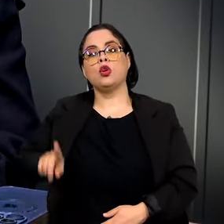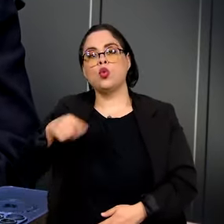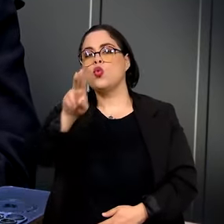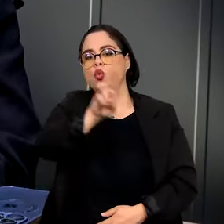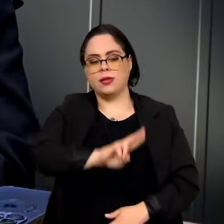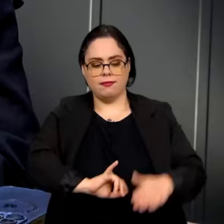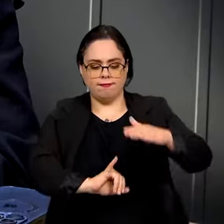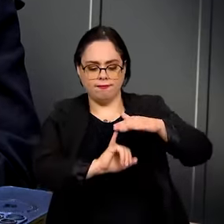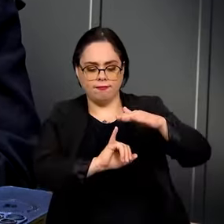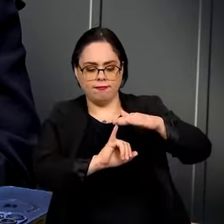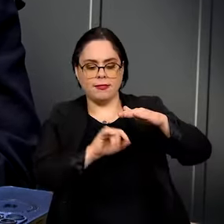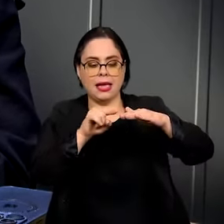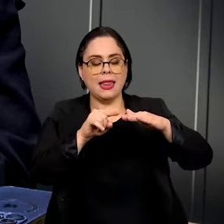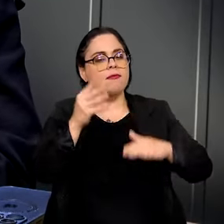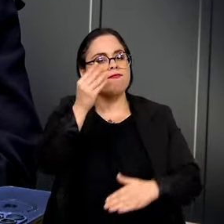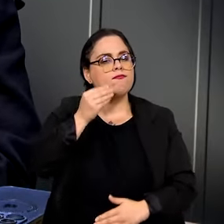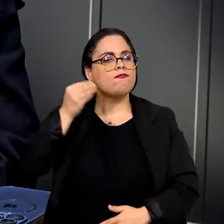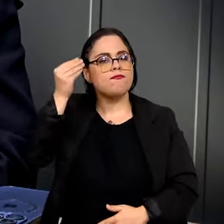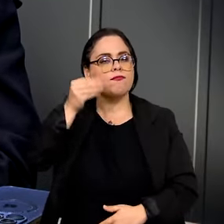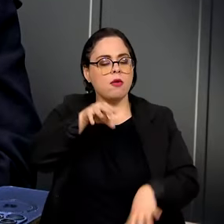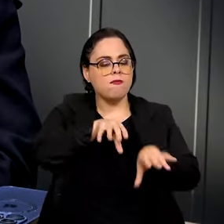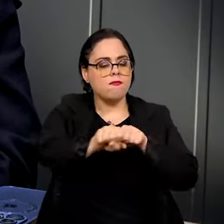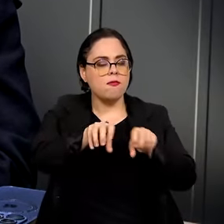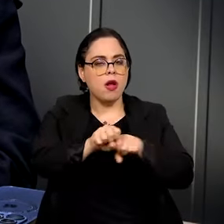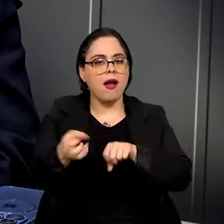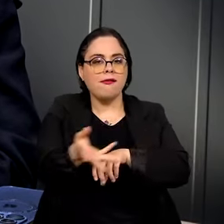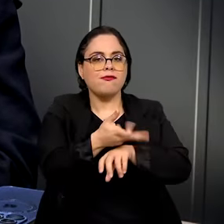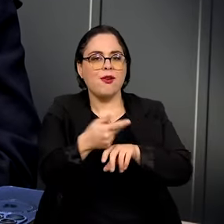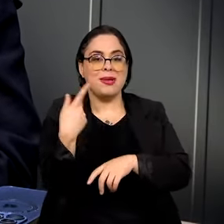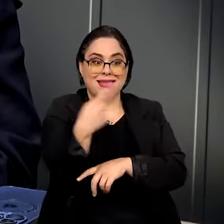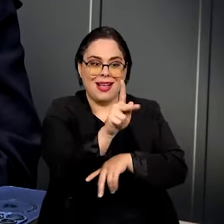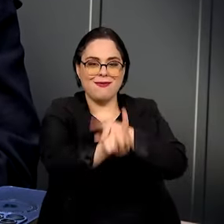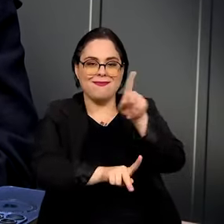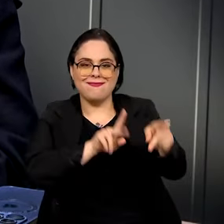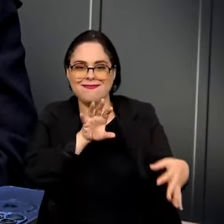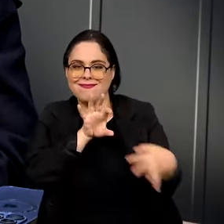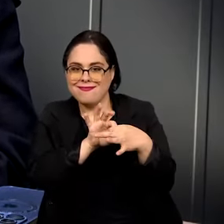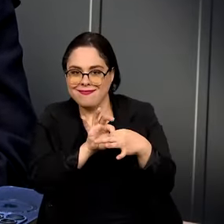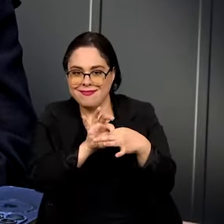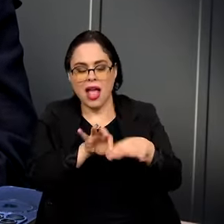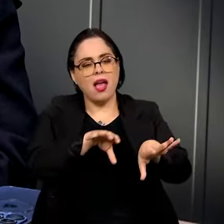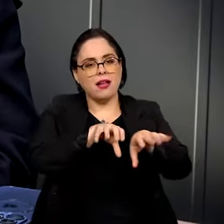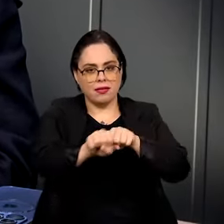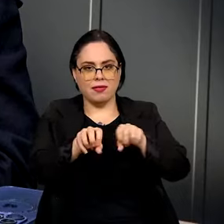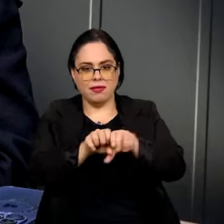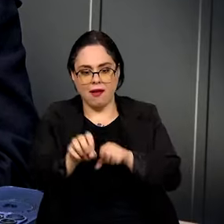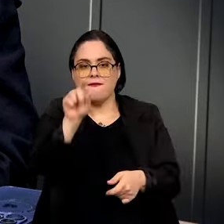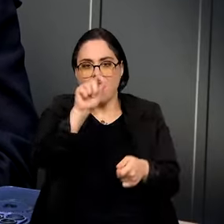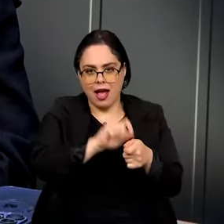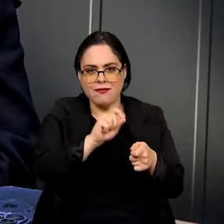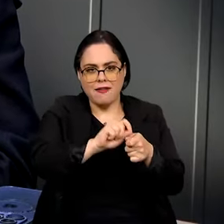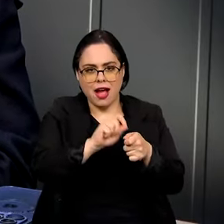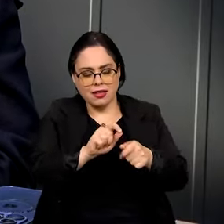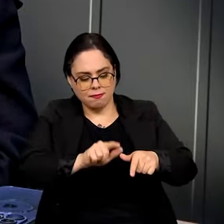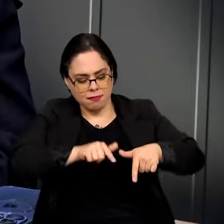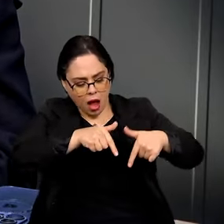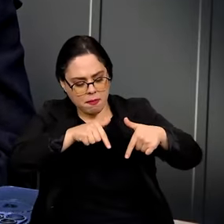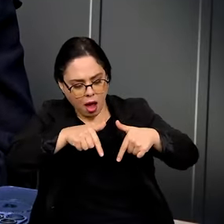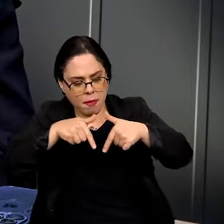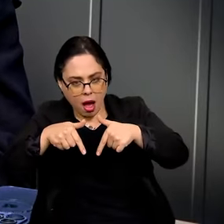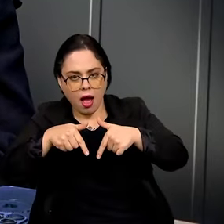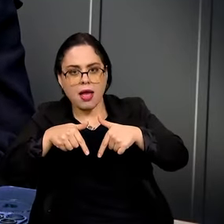os institutos eles têm expertise em capacitar esse público as capacitações são efetuadas